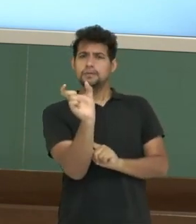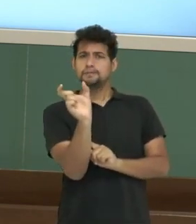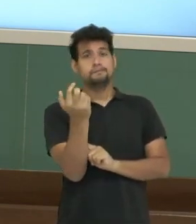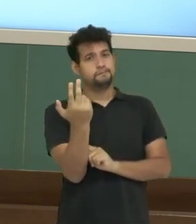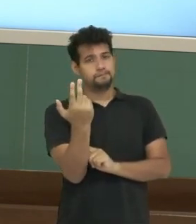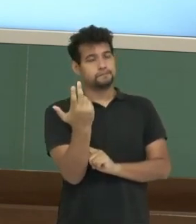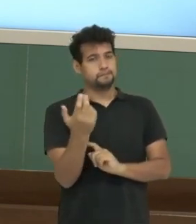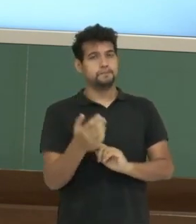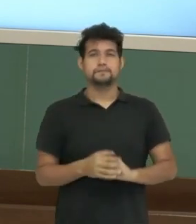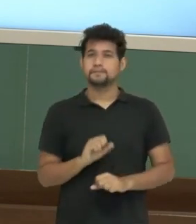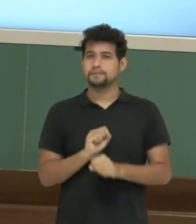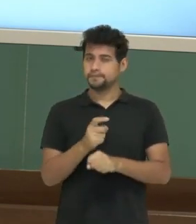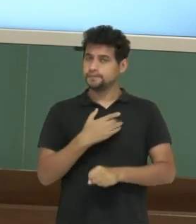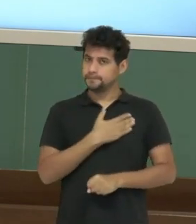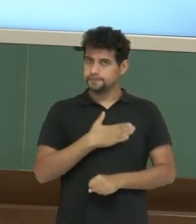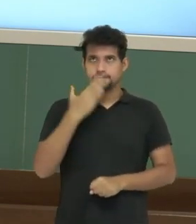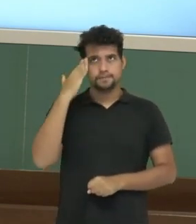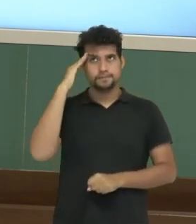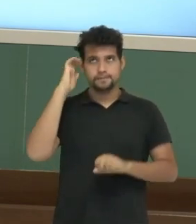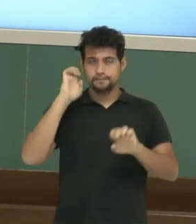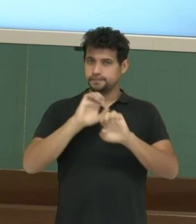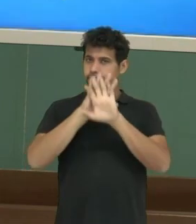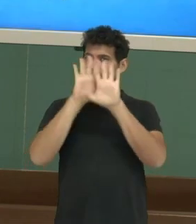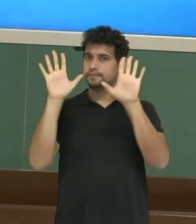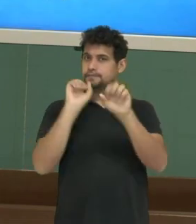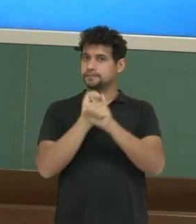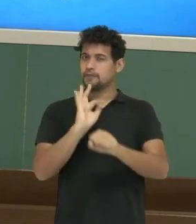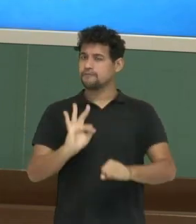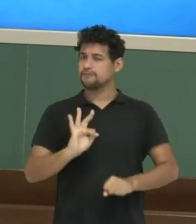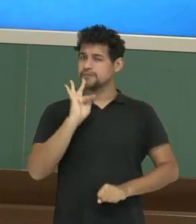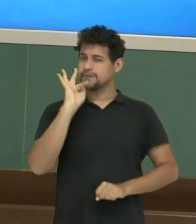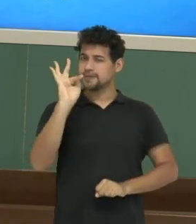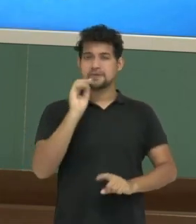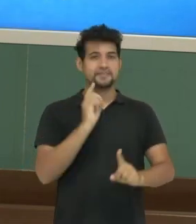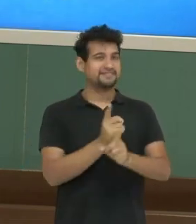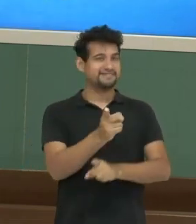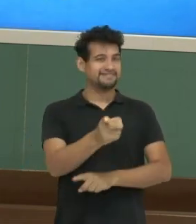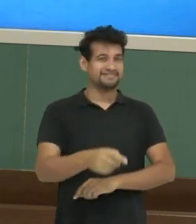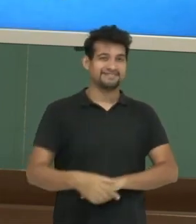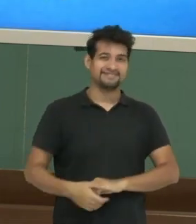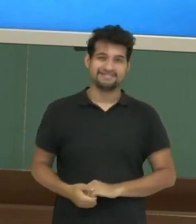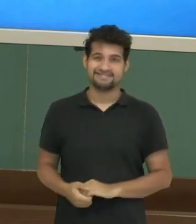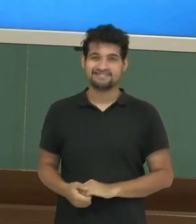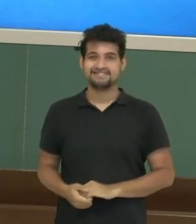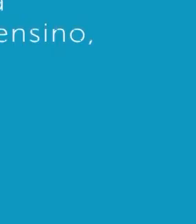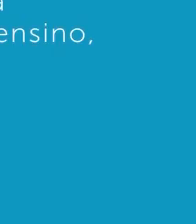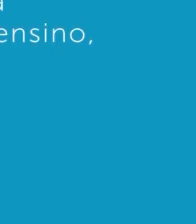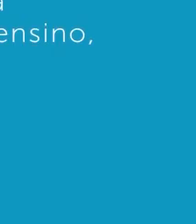mesmo. Espero que vocês tenham entendido, tenham gostado e a gente se vê na próxima aula. Até mais!